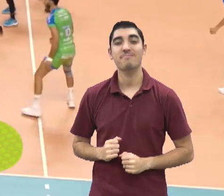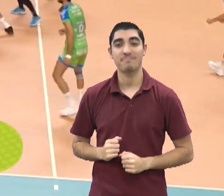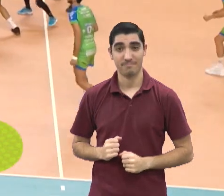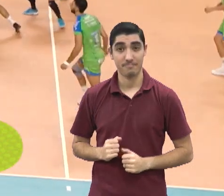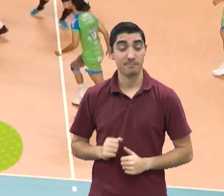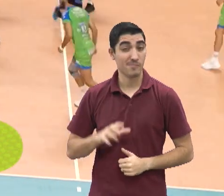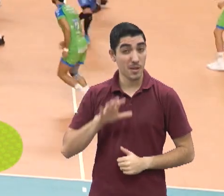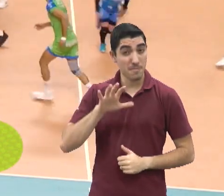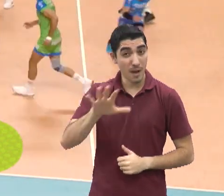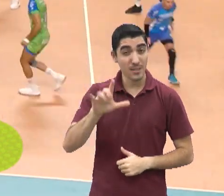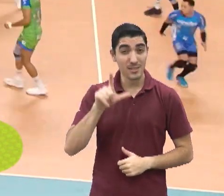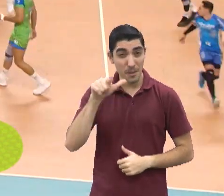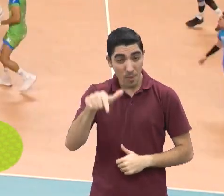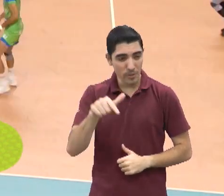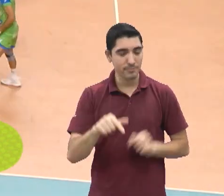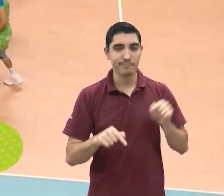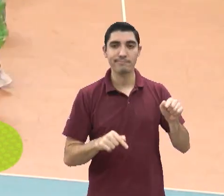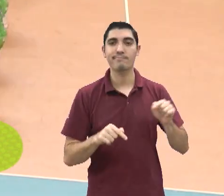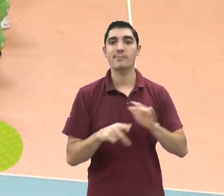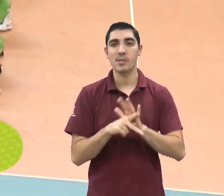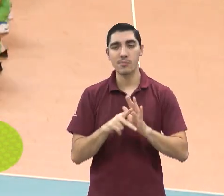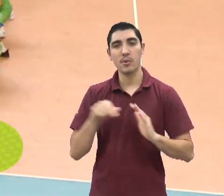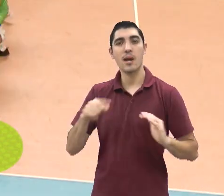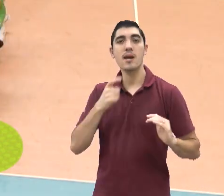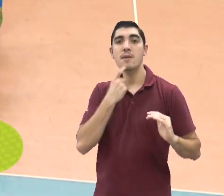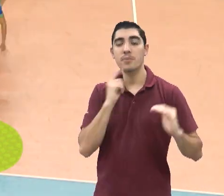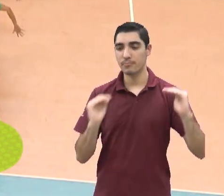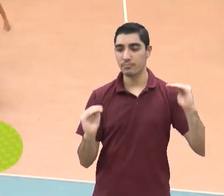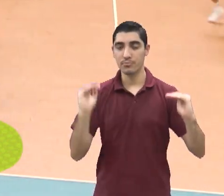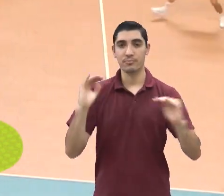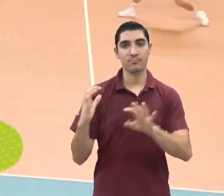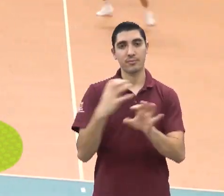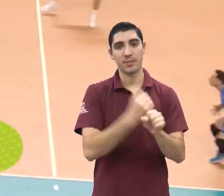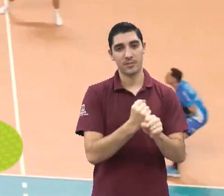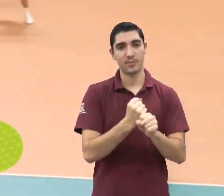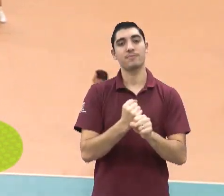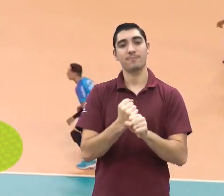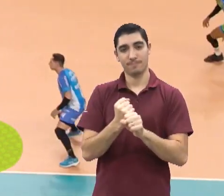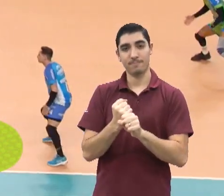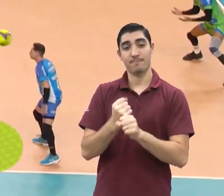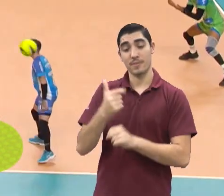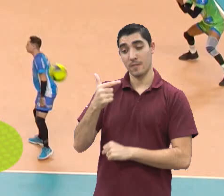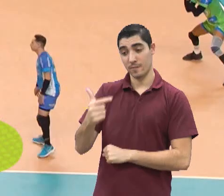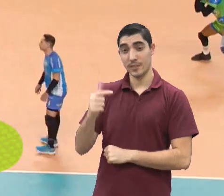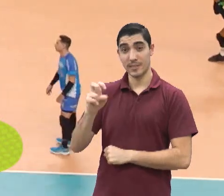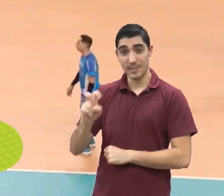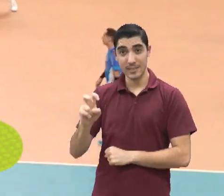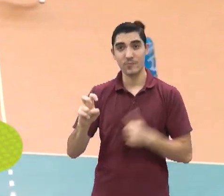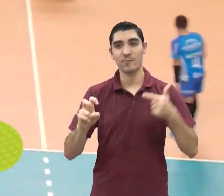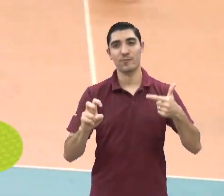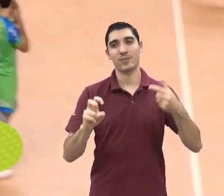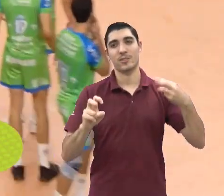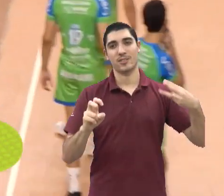Mas no fim, o Campinas fechou o set em 25-23 nesse ataque.